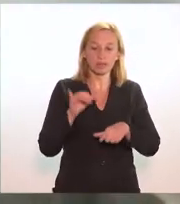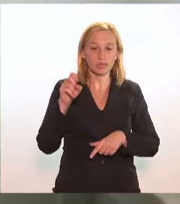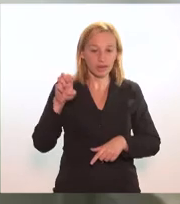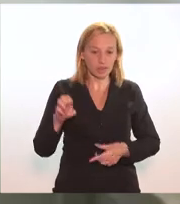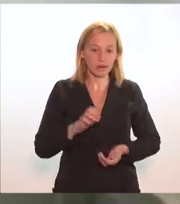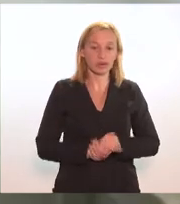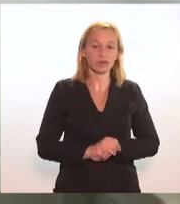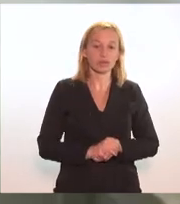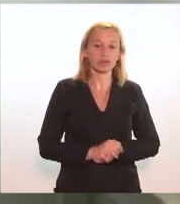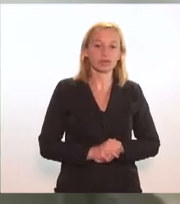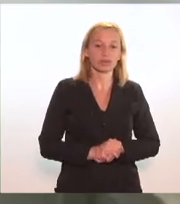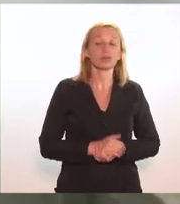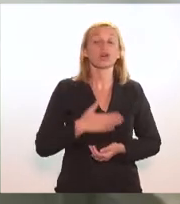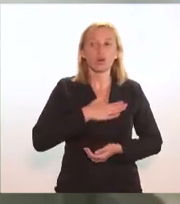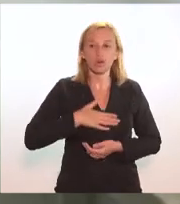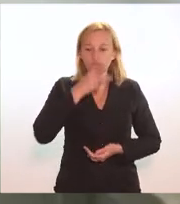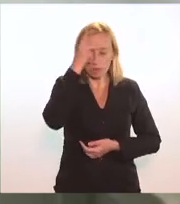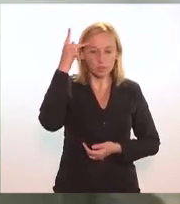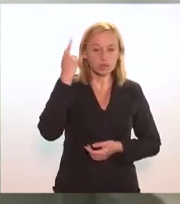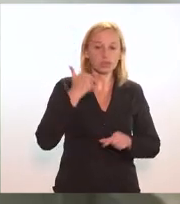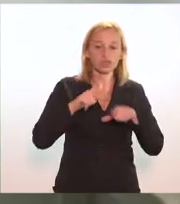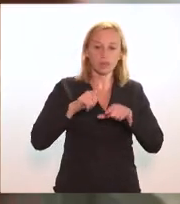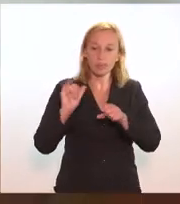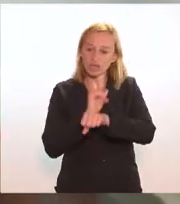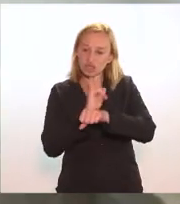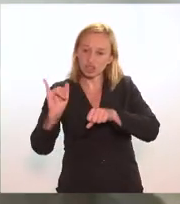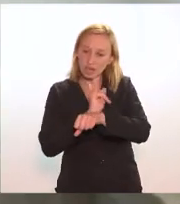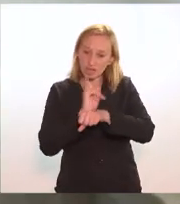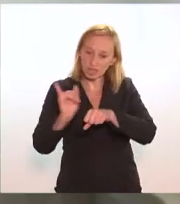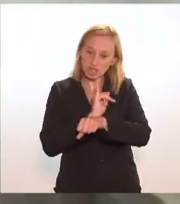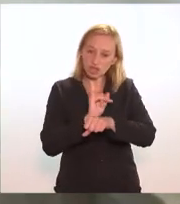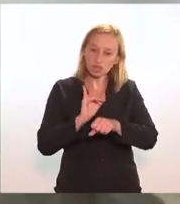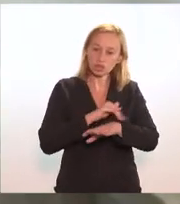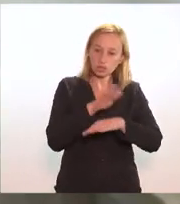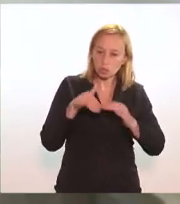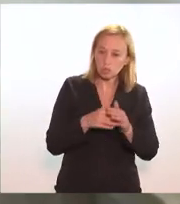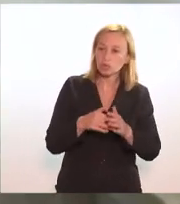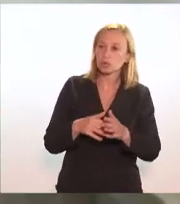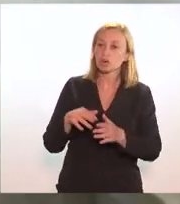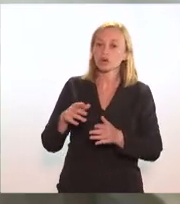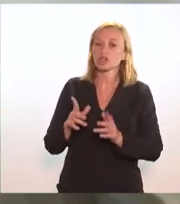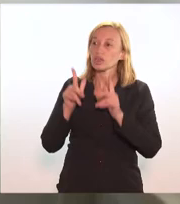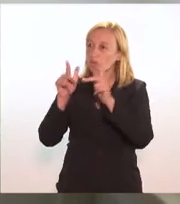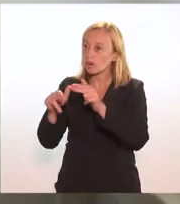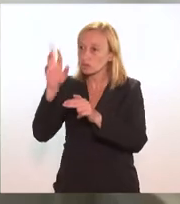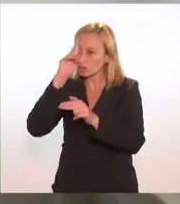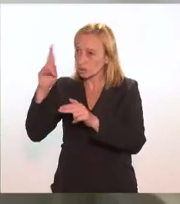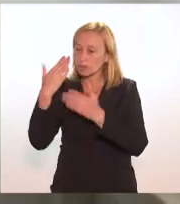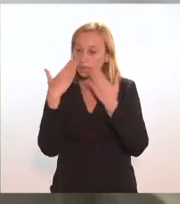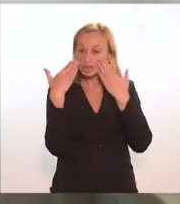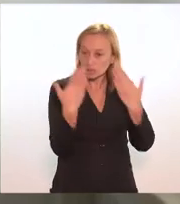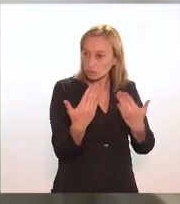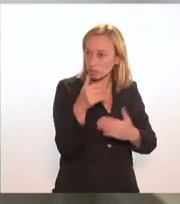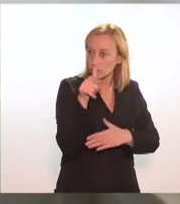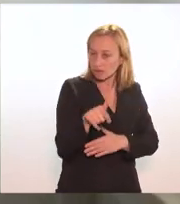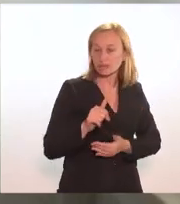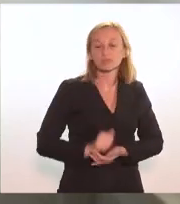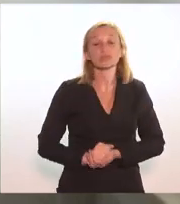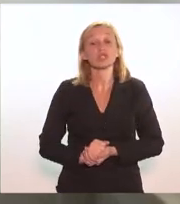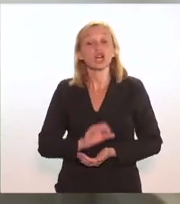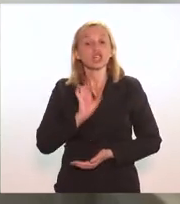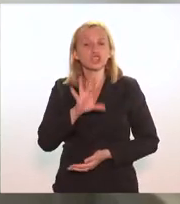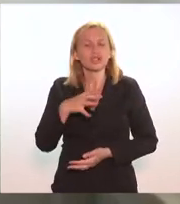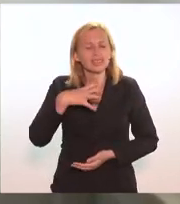gosto que as pessoas trabalhem de forma planejada e organizada, como o senhor acabou de apresentar. Eu só